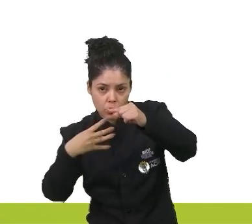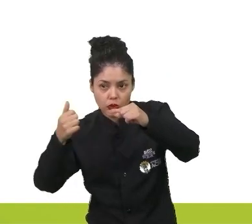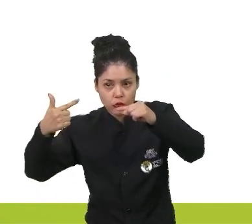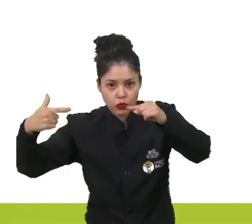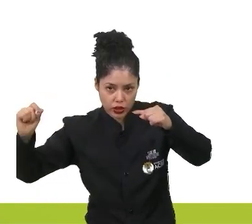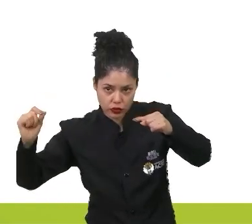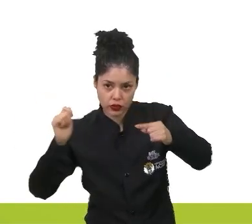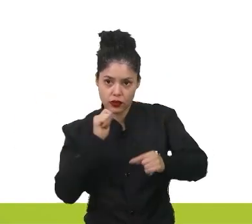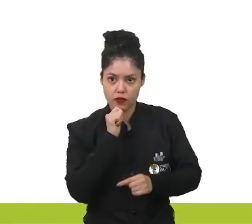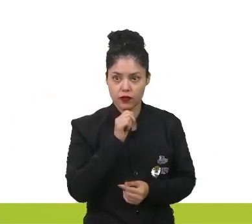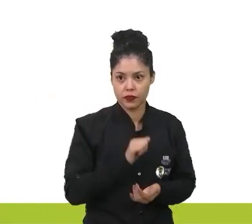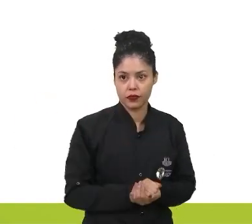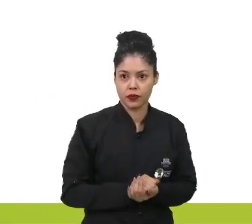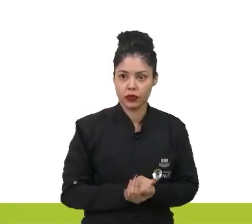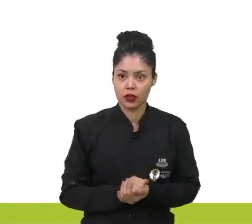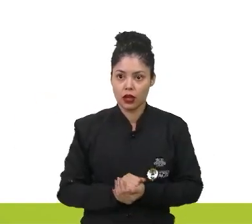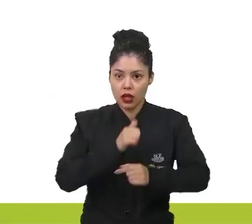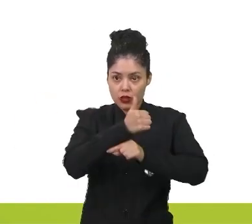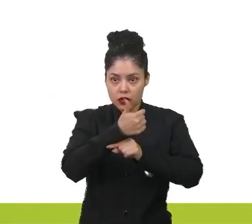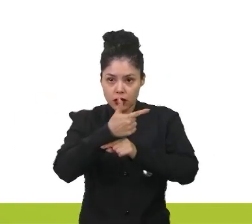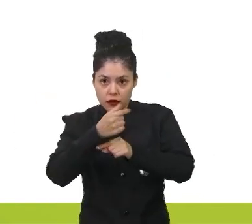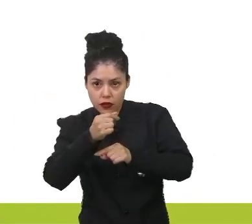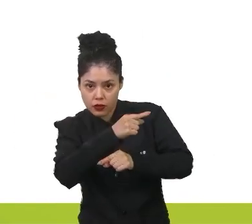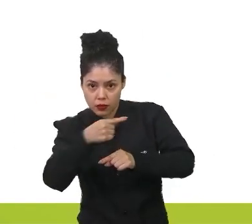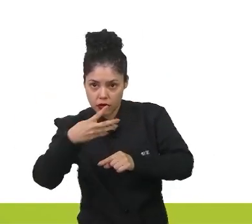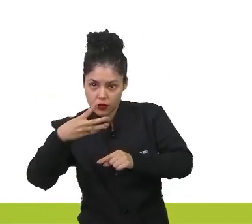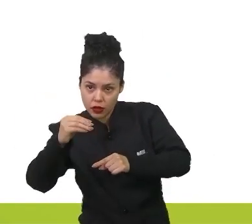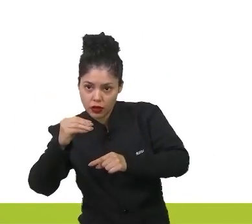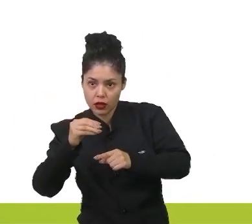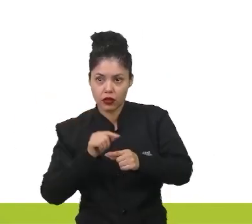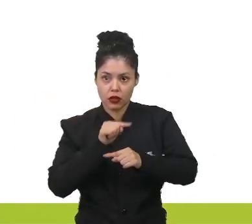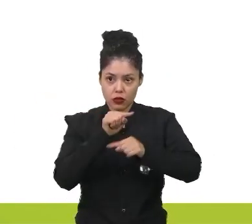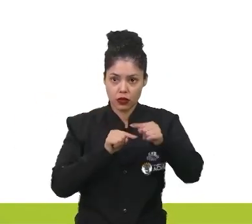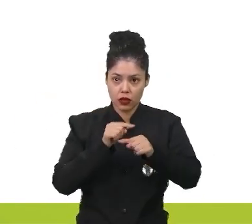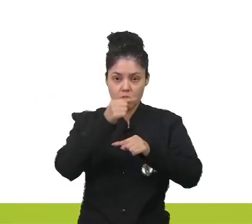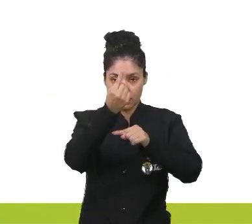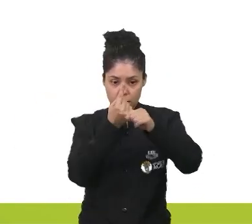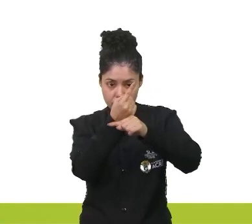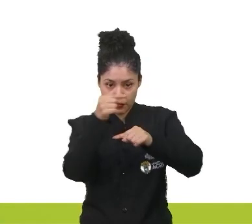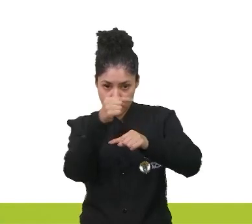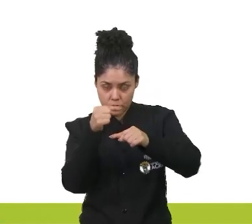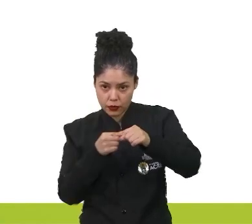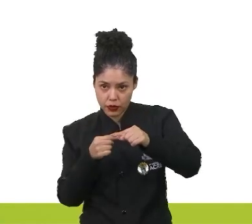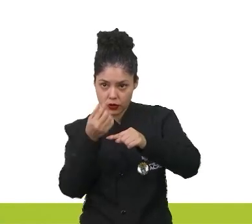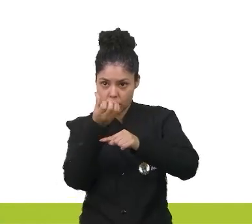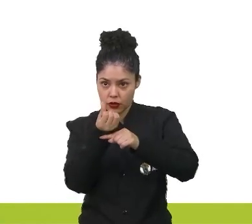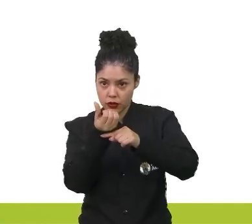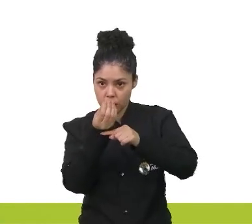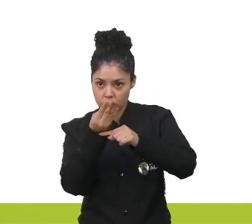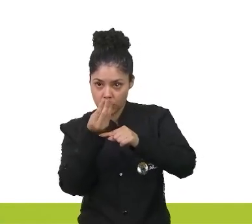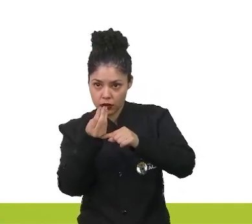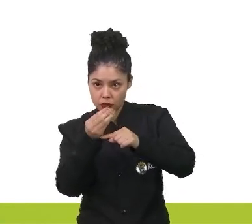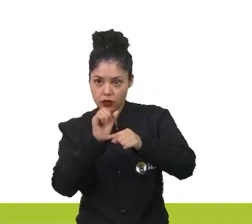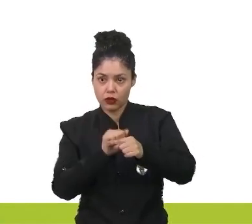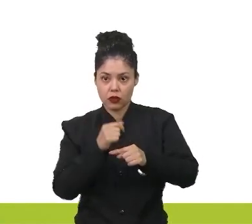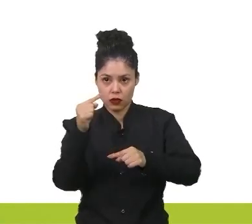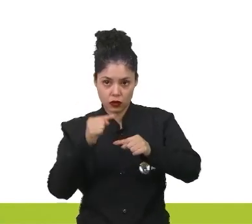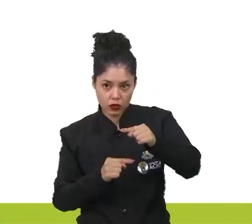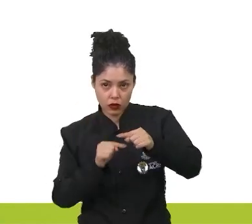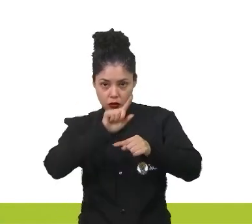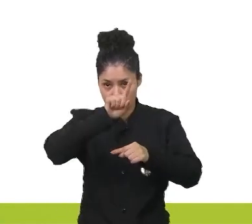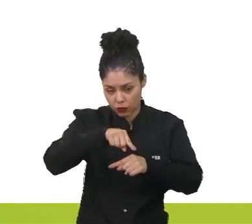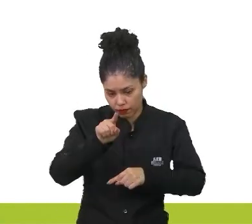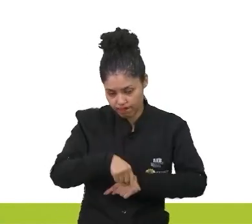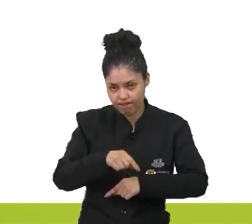momento, a gente tem menos 120 menos 40, dividido, menos com menos dá mais, 16 por 4 dá 4,